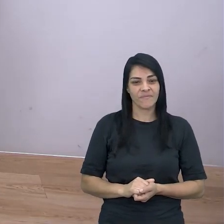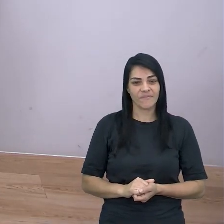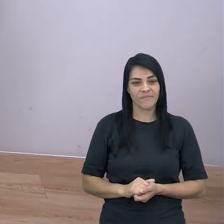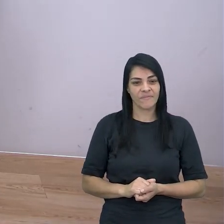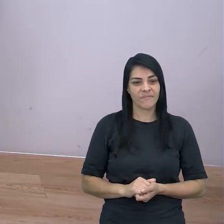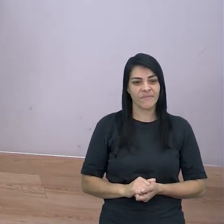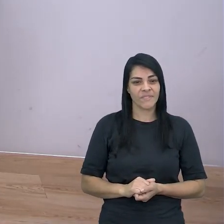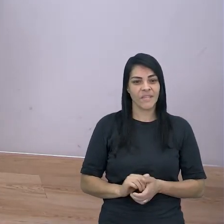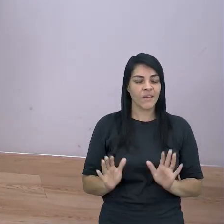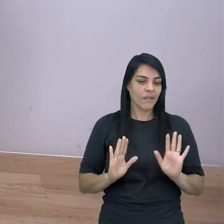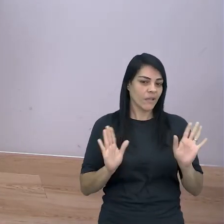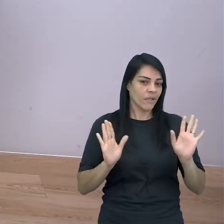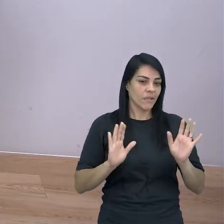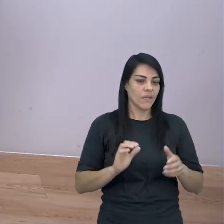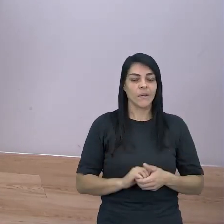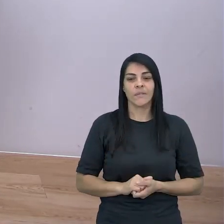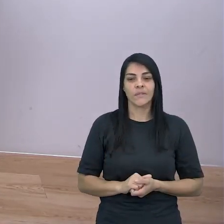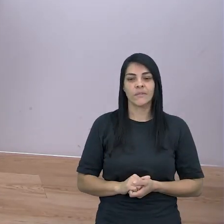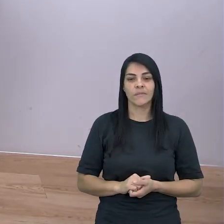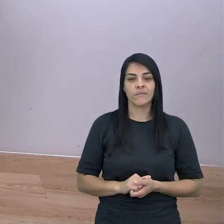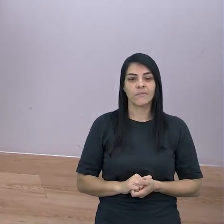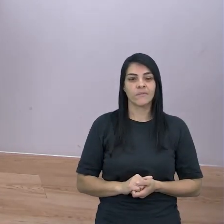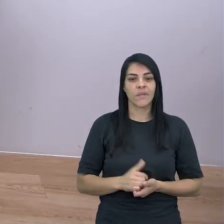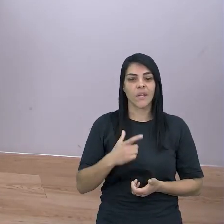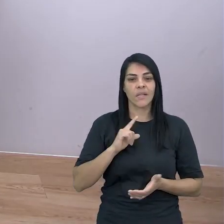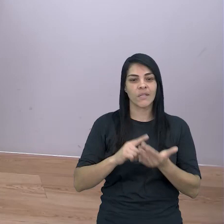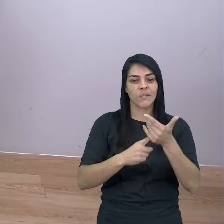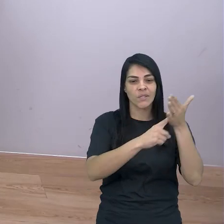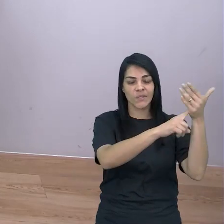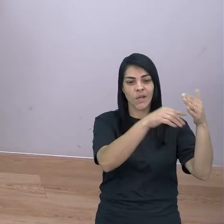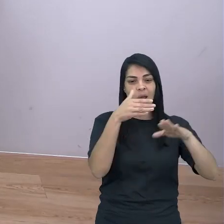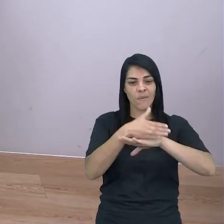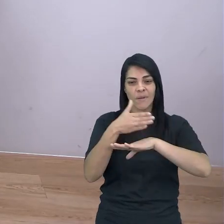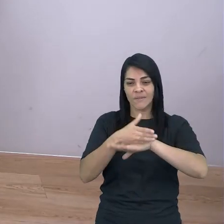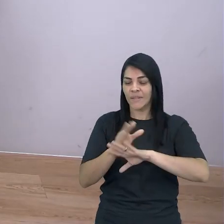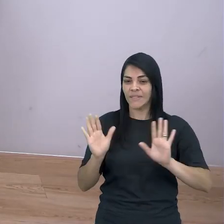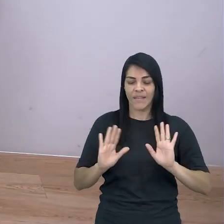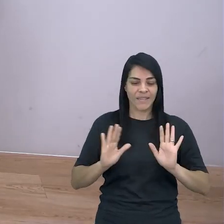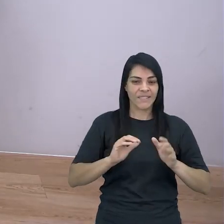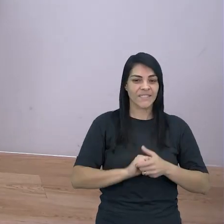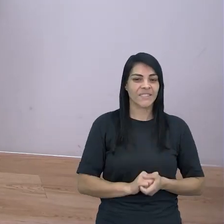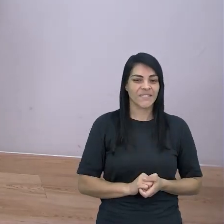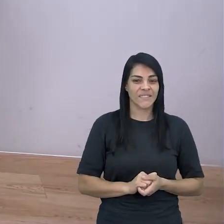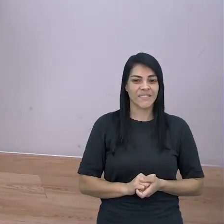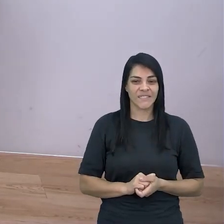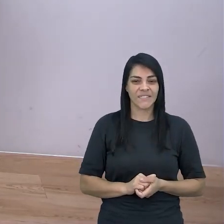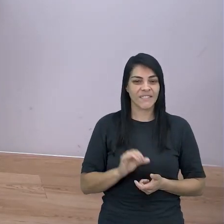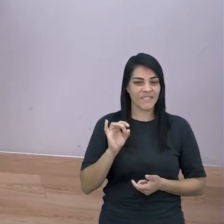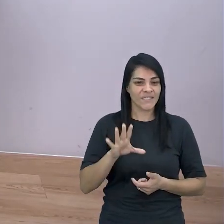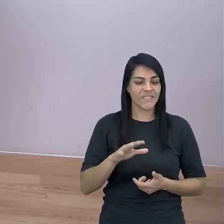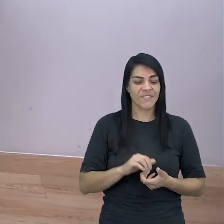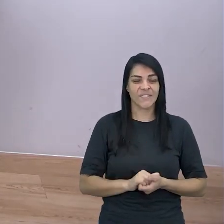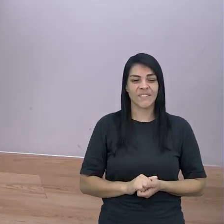pessoal em tecnologia perguntou assim, em tecnologia ele não vai participar. Não? Só